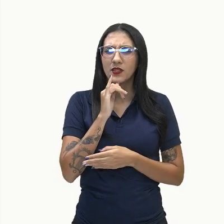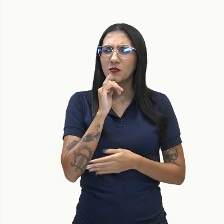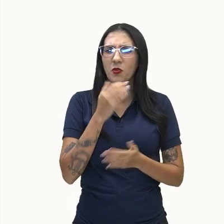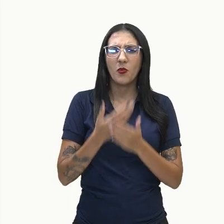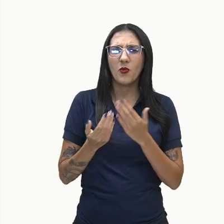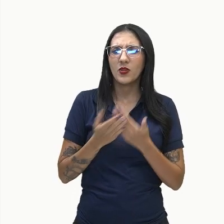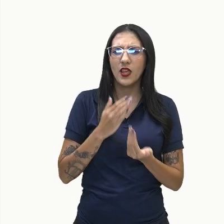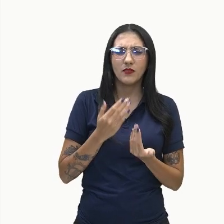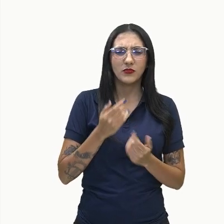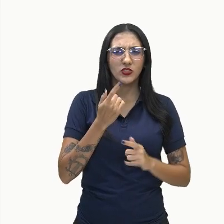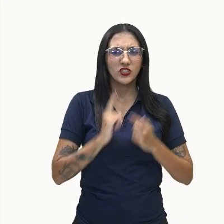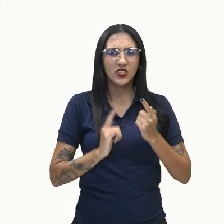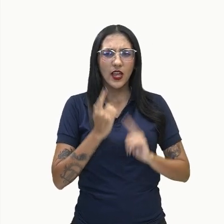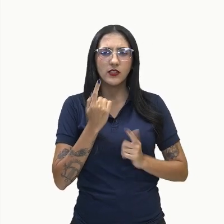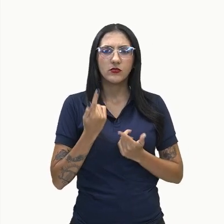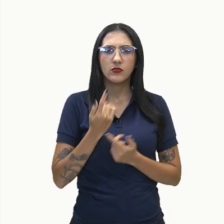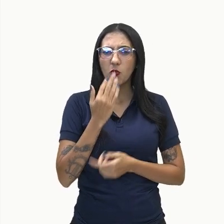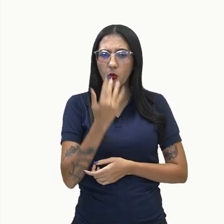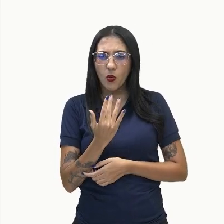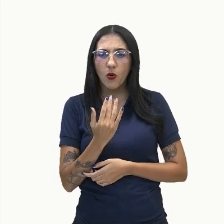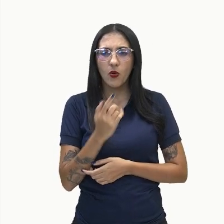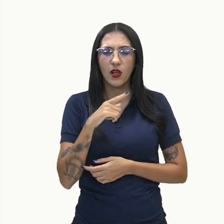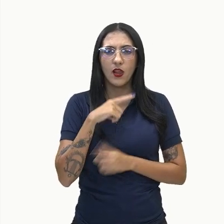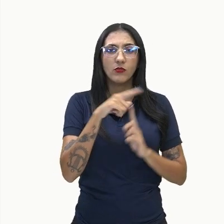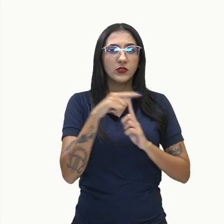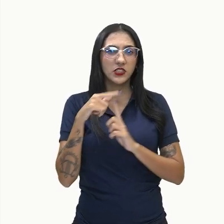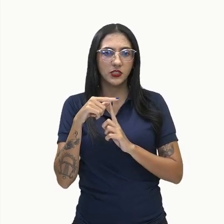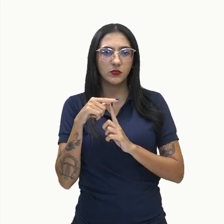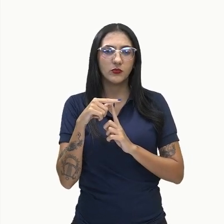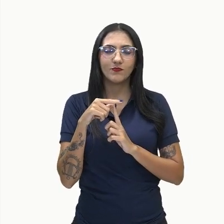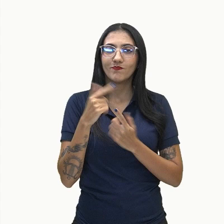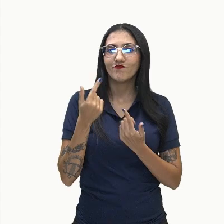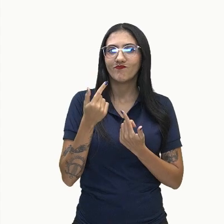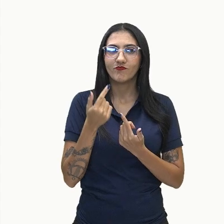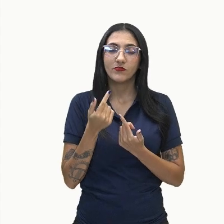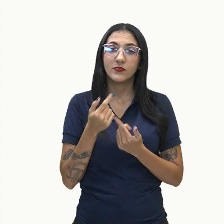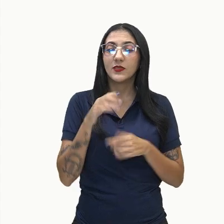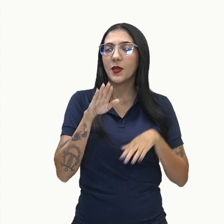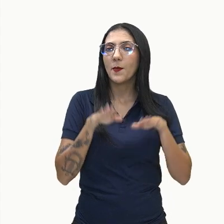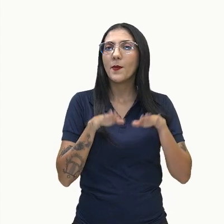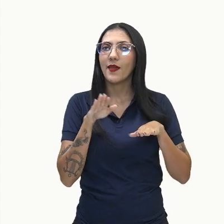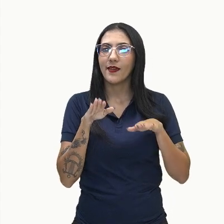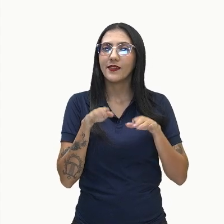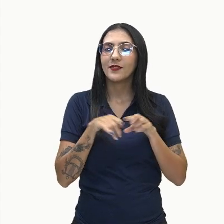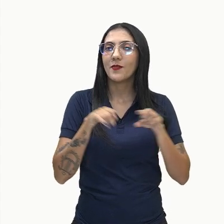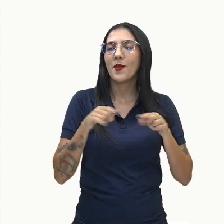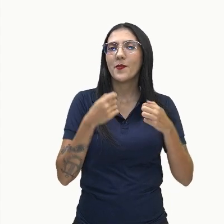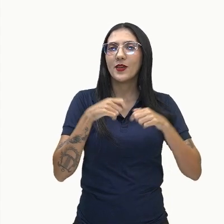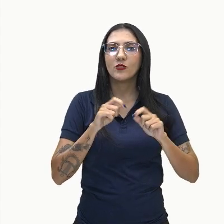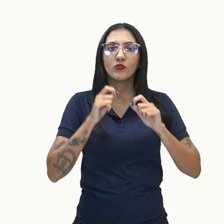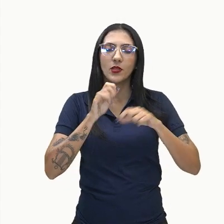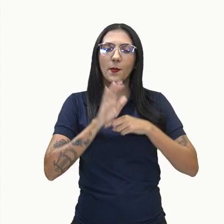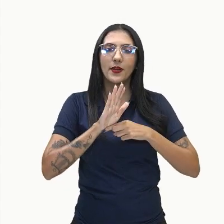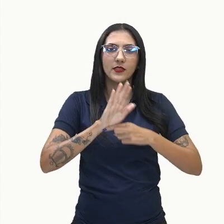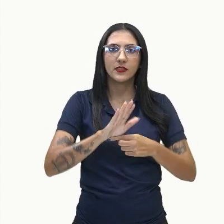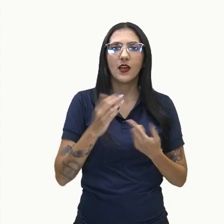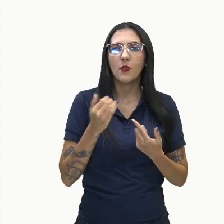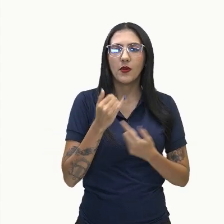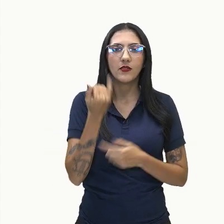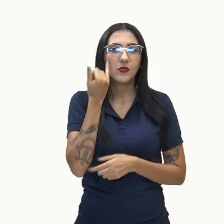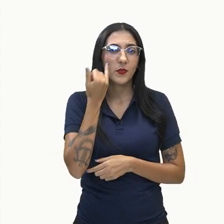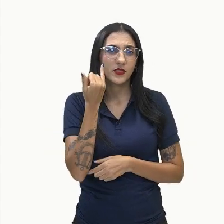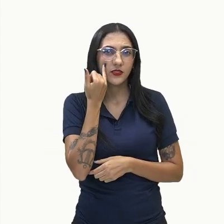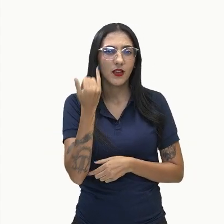gesto, qualquer cor é uma linguagem não verbal? Não necessariamente. Precisa comunicar uma